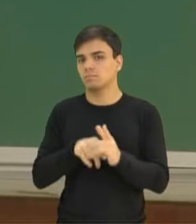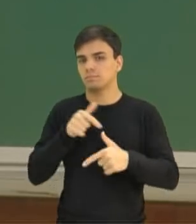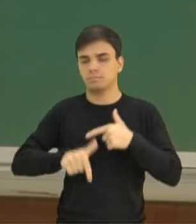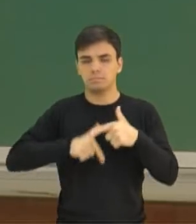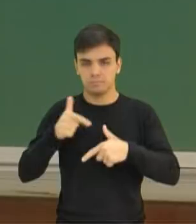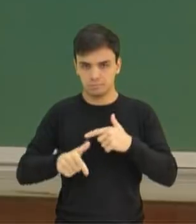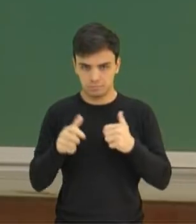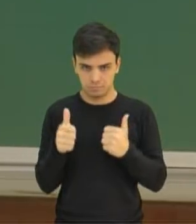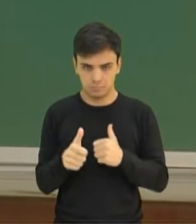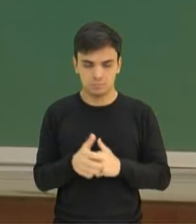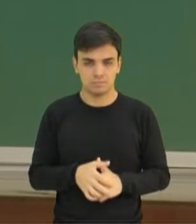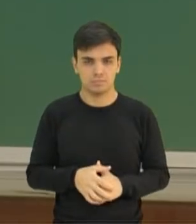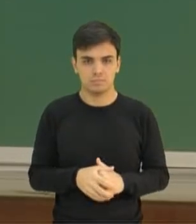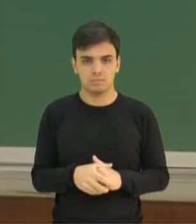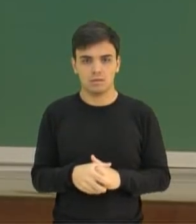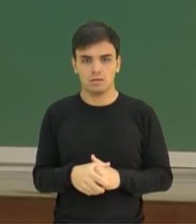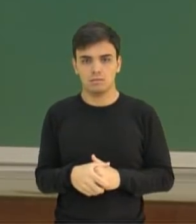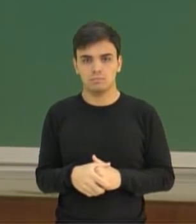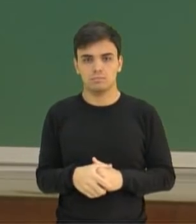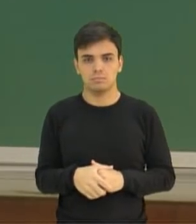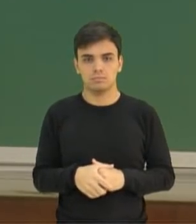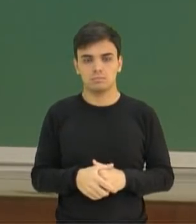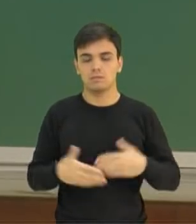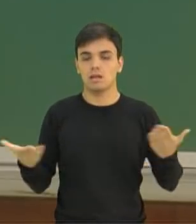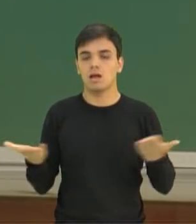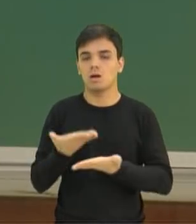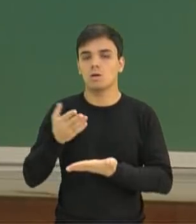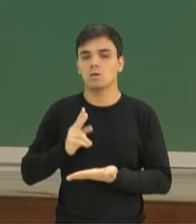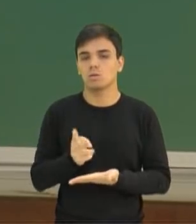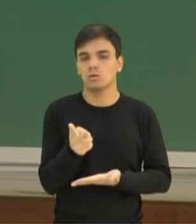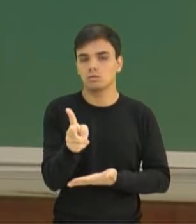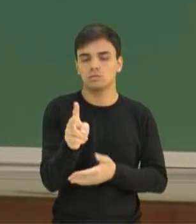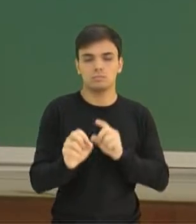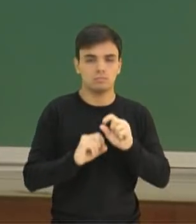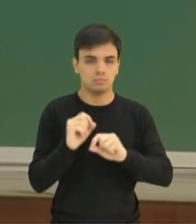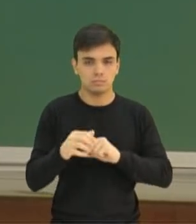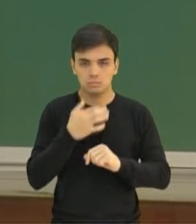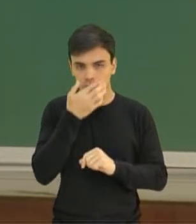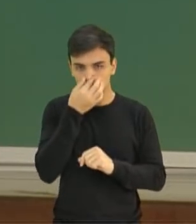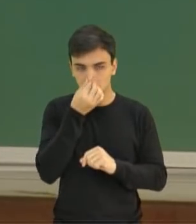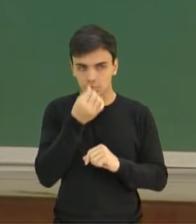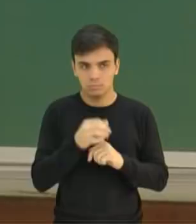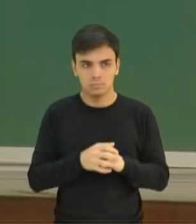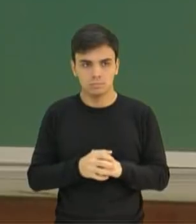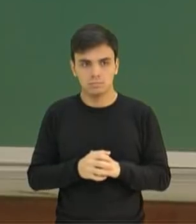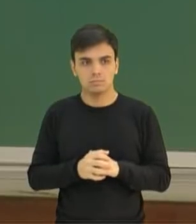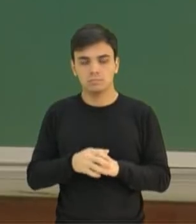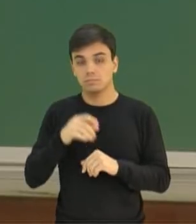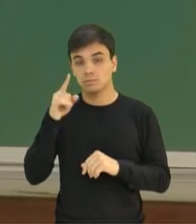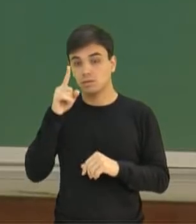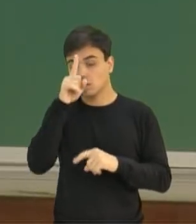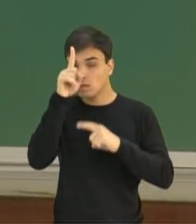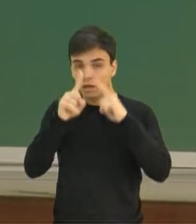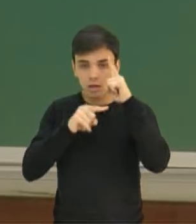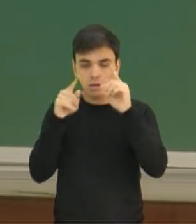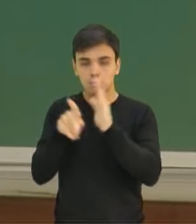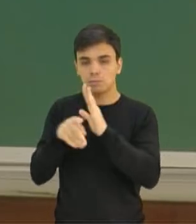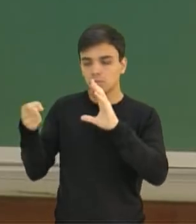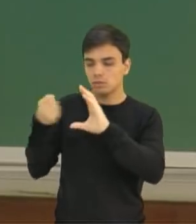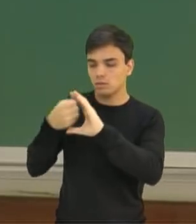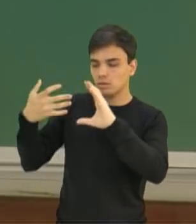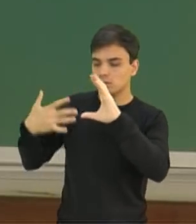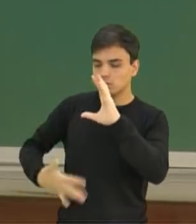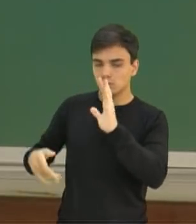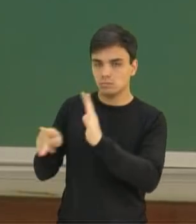mercado de trabalho. Continuando ali então, o que nós vamos ter? Aquela ideia das características